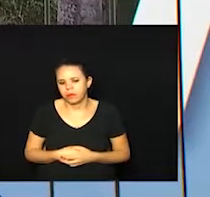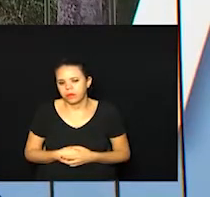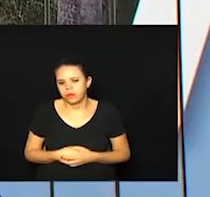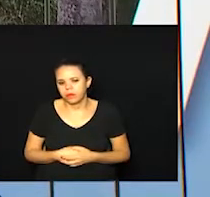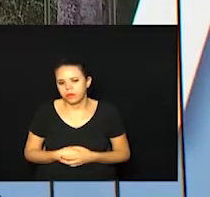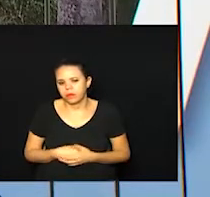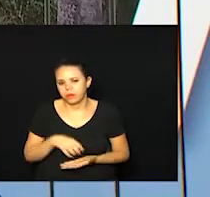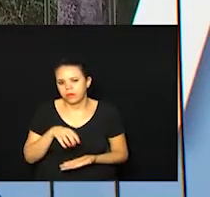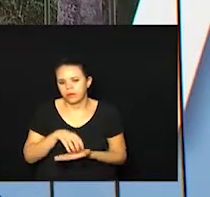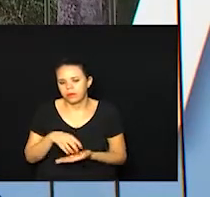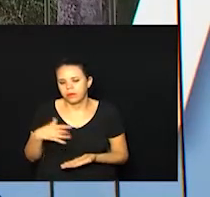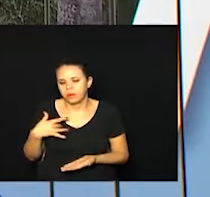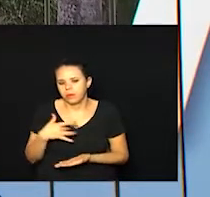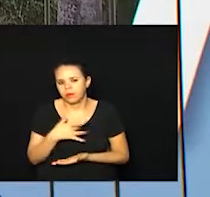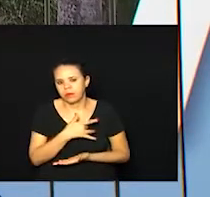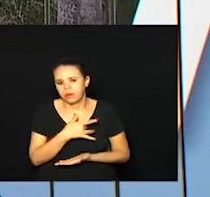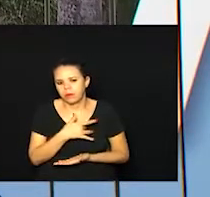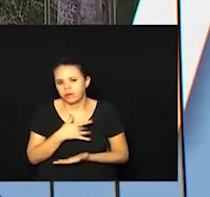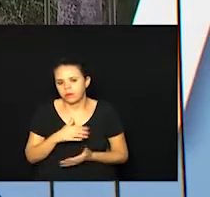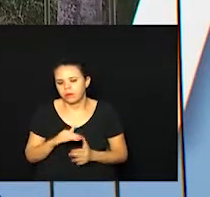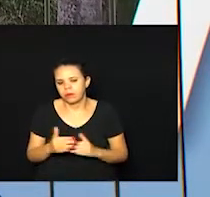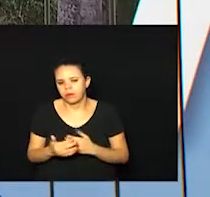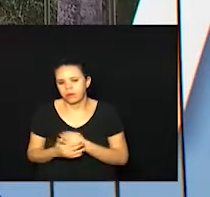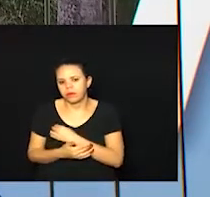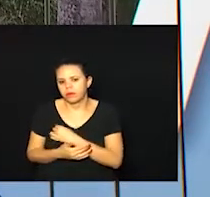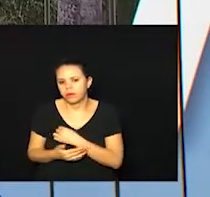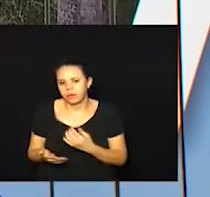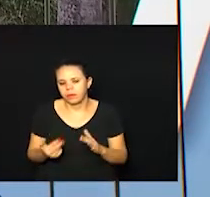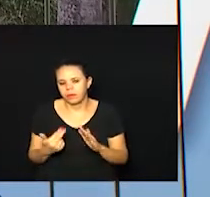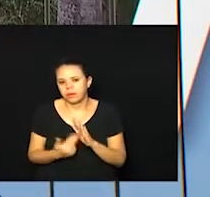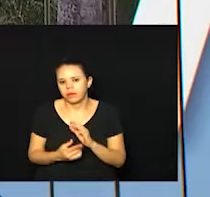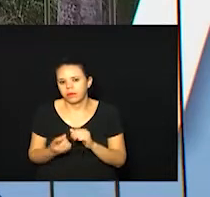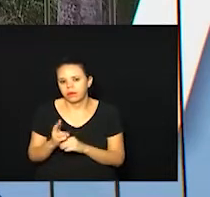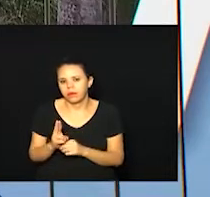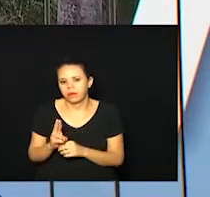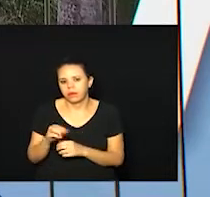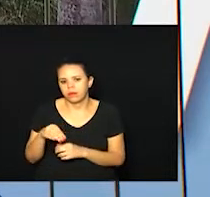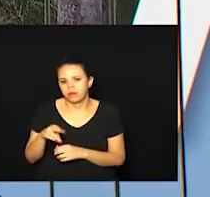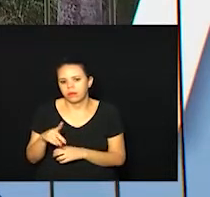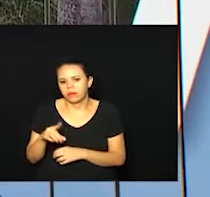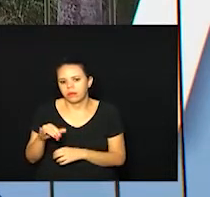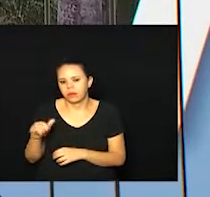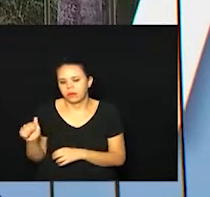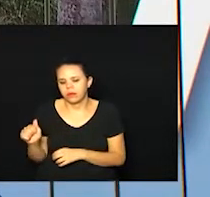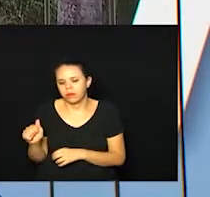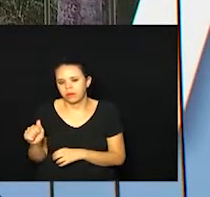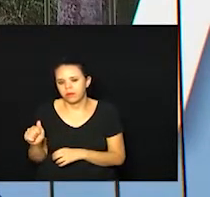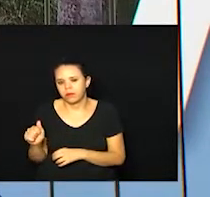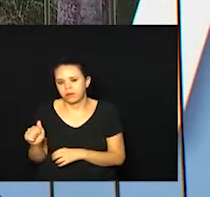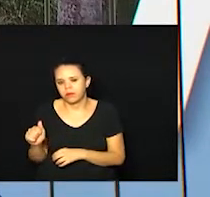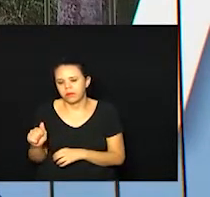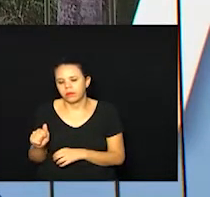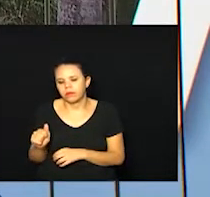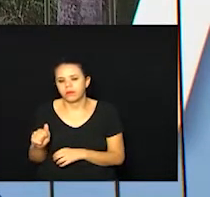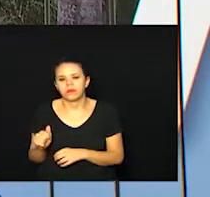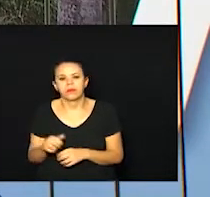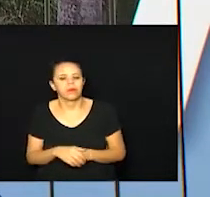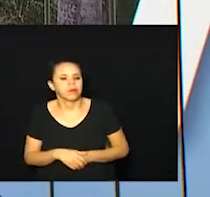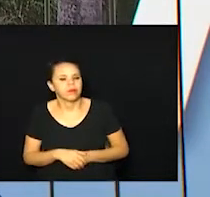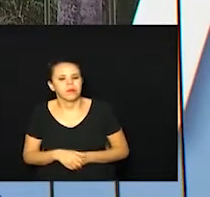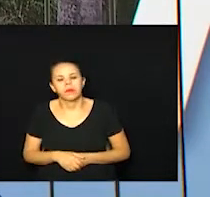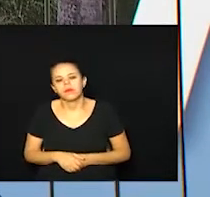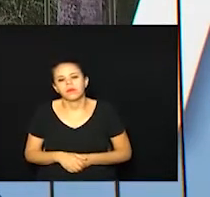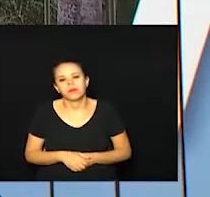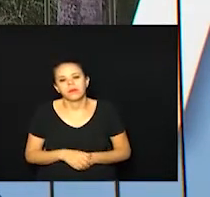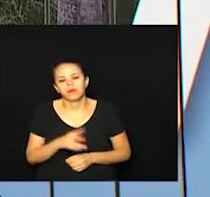do Centro de Saúde que leva o nome da doutora Maria Aide, aqui na Vila IP, fui